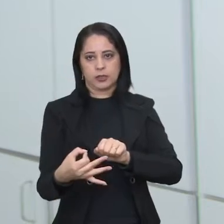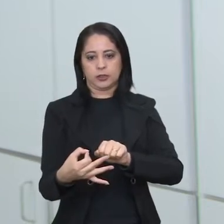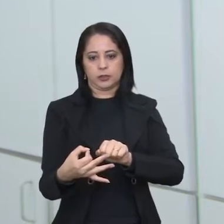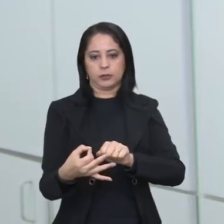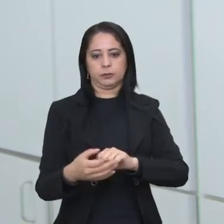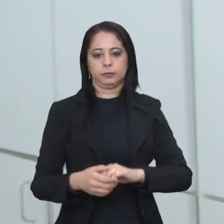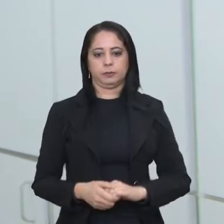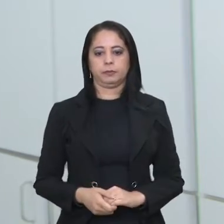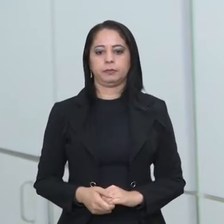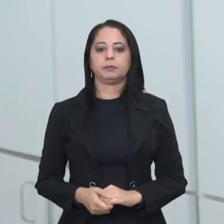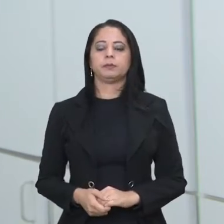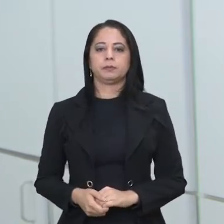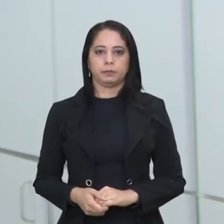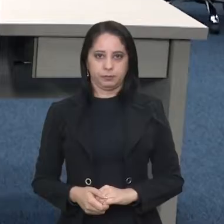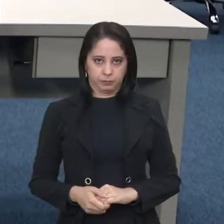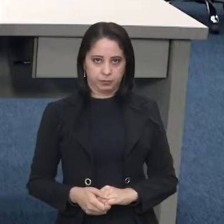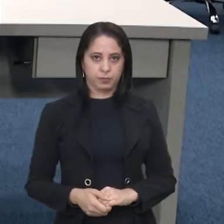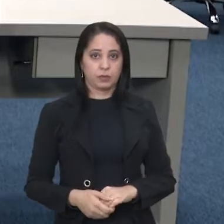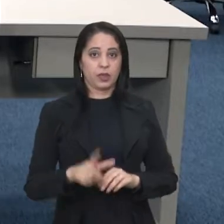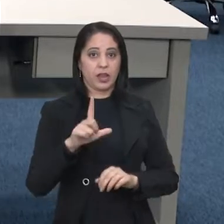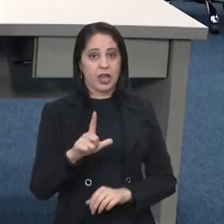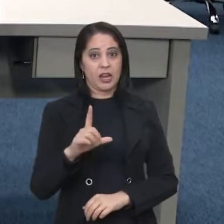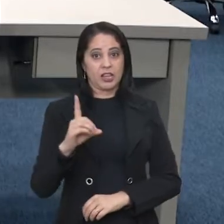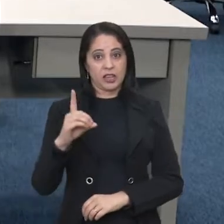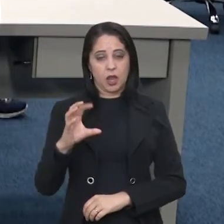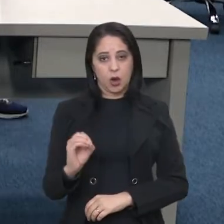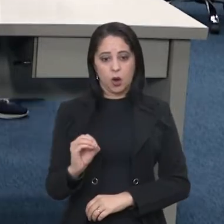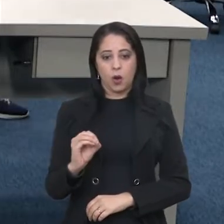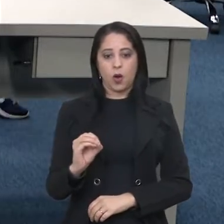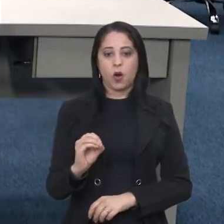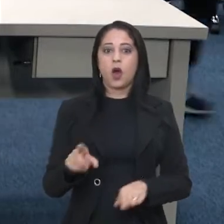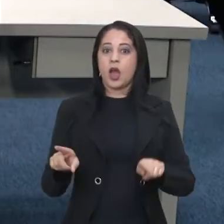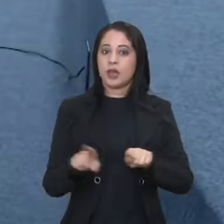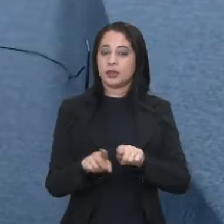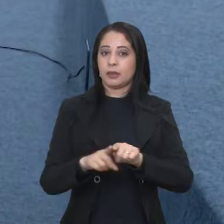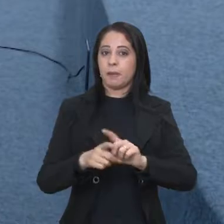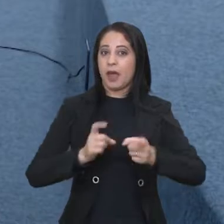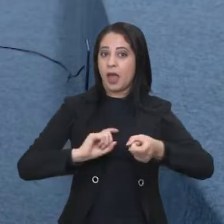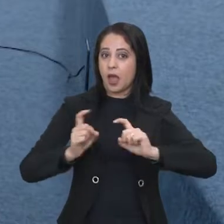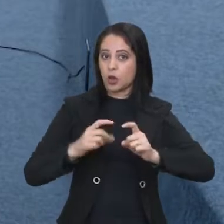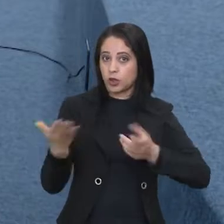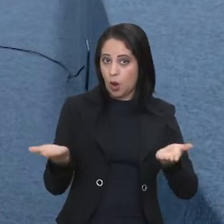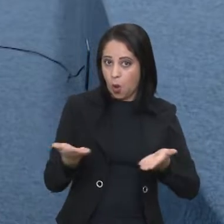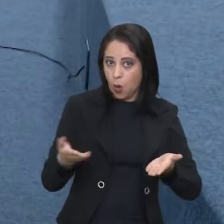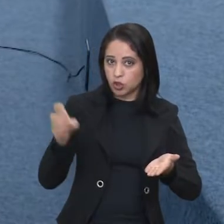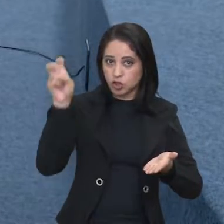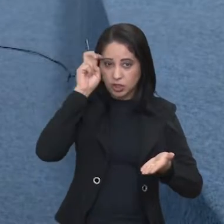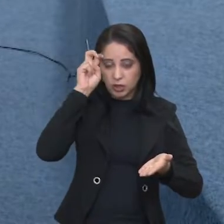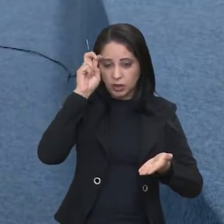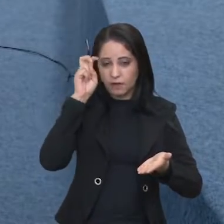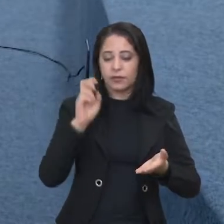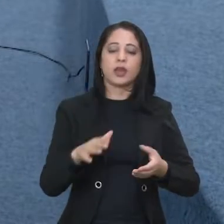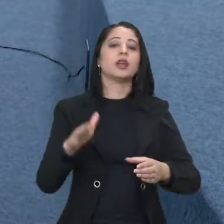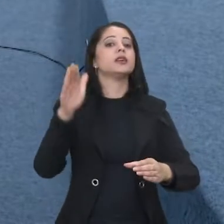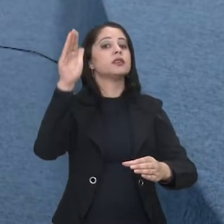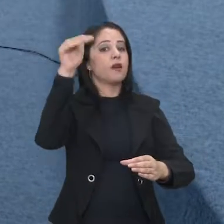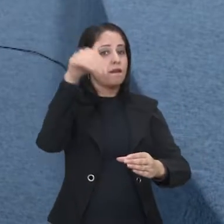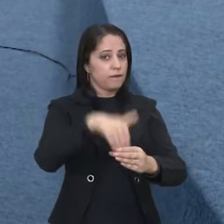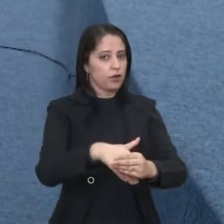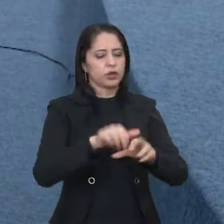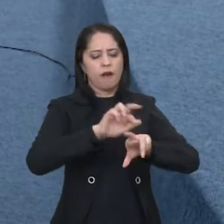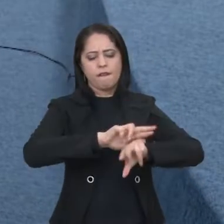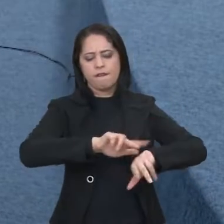cidade necessita e anseia. E além da LDO, a sessão desta quinta contou ainda com a apreciação de